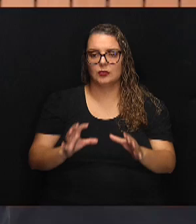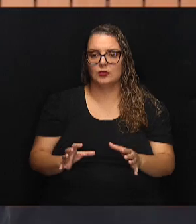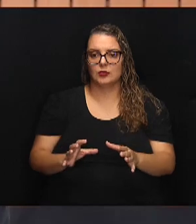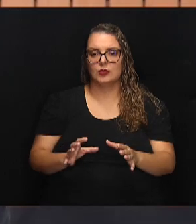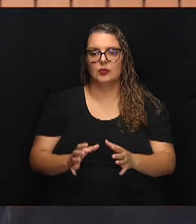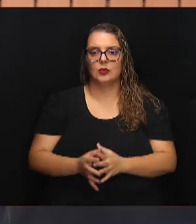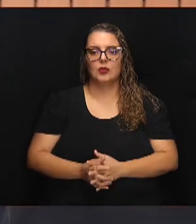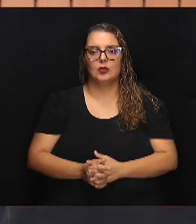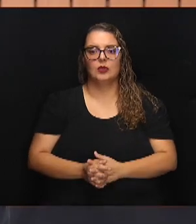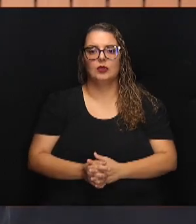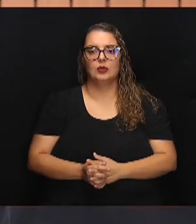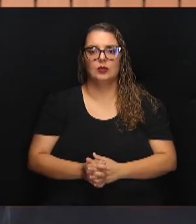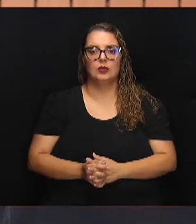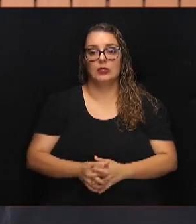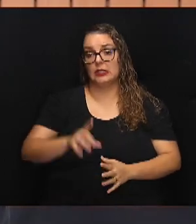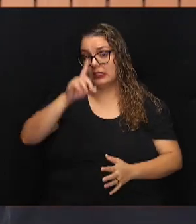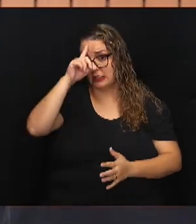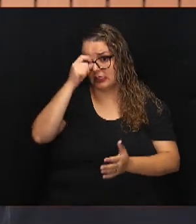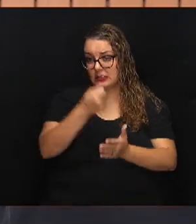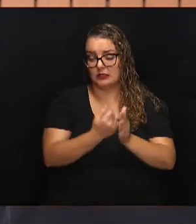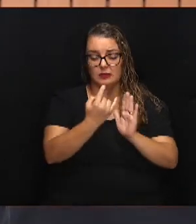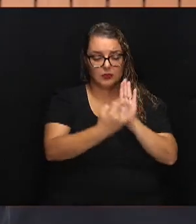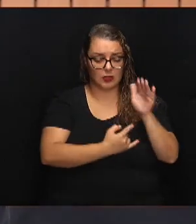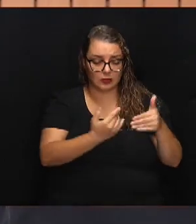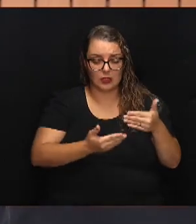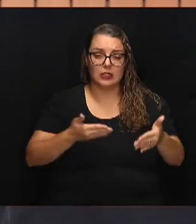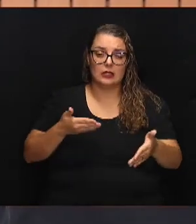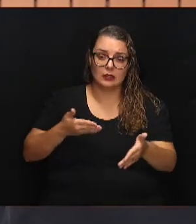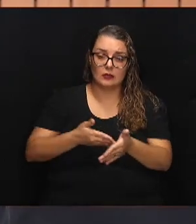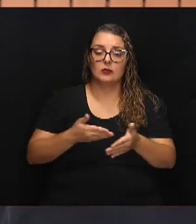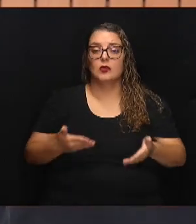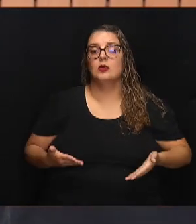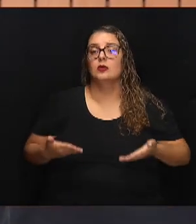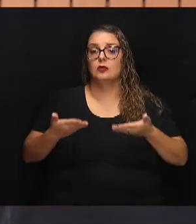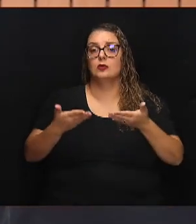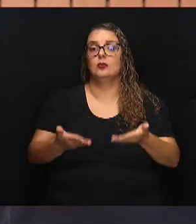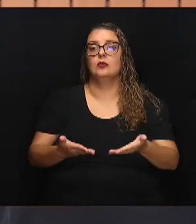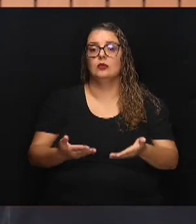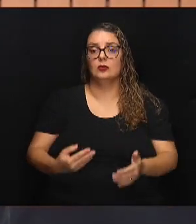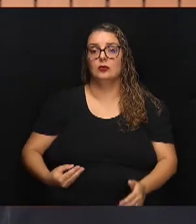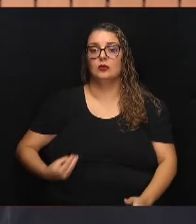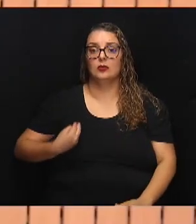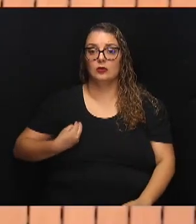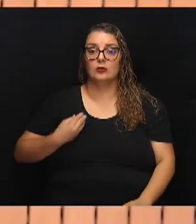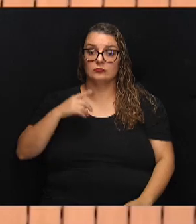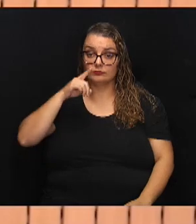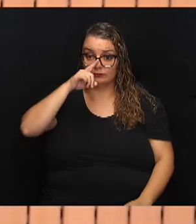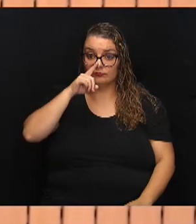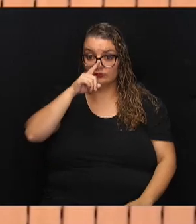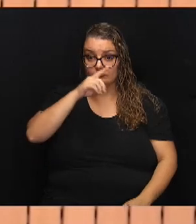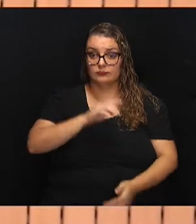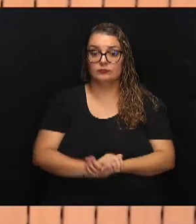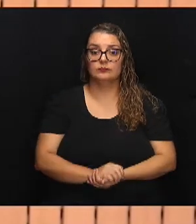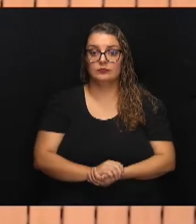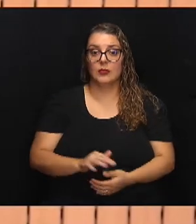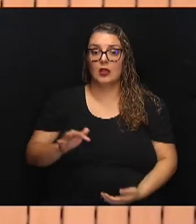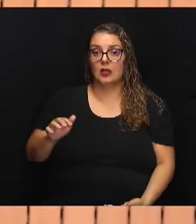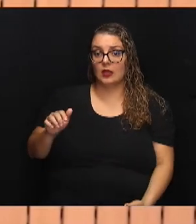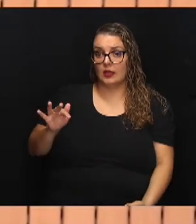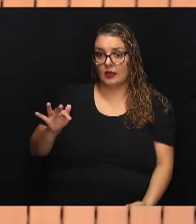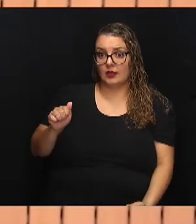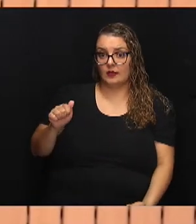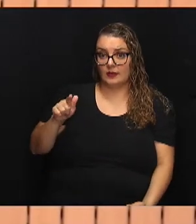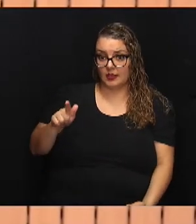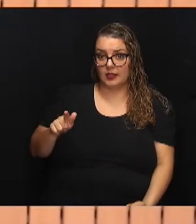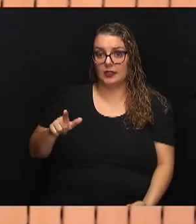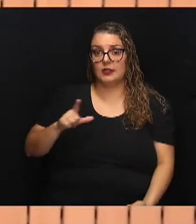podemos permitir que decisões burocráticas e restritivas coloquem as vidas em risco. A FAG ela tem 20 anos